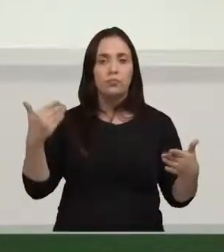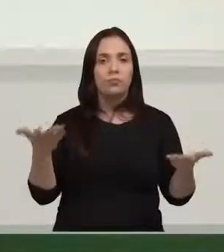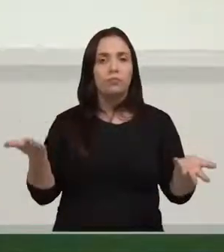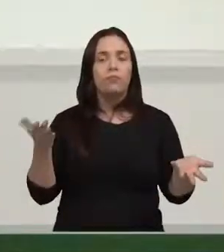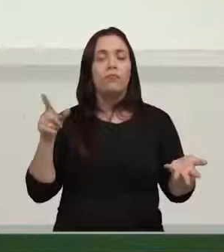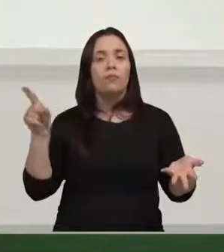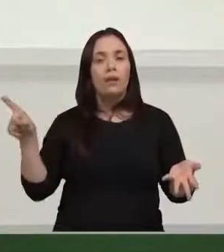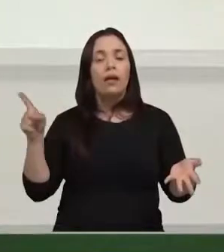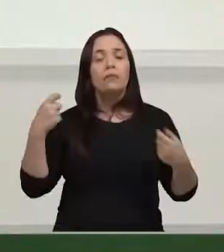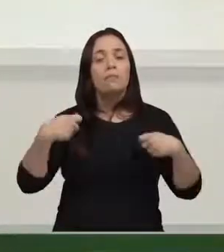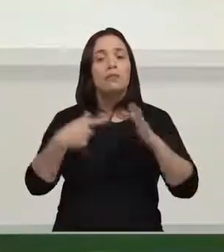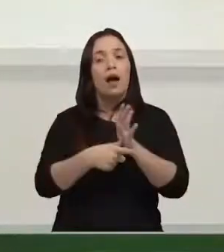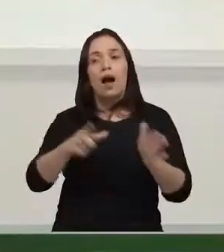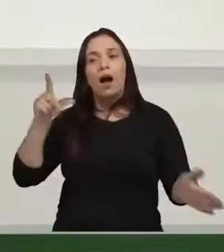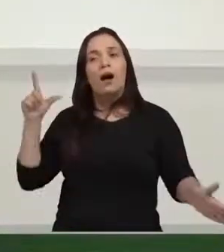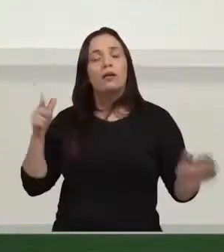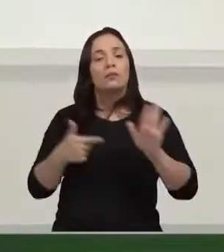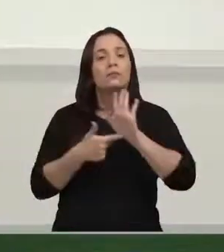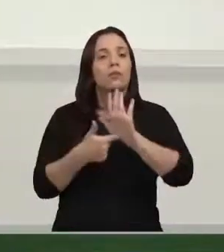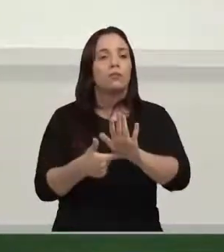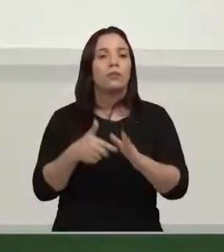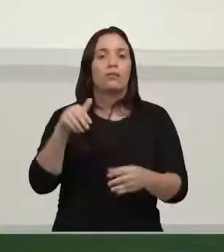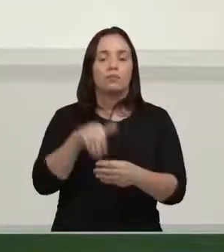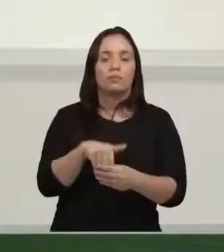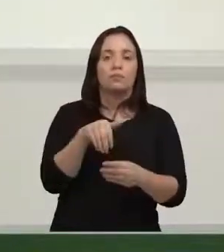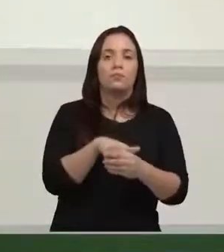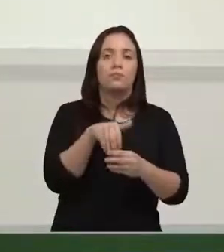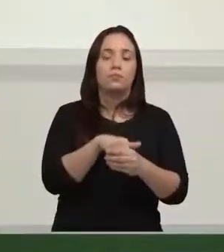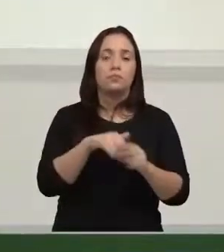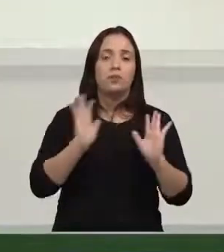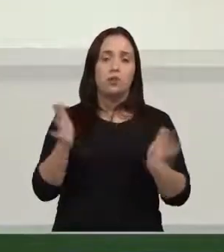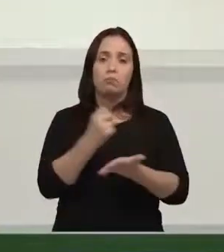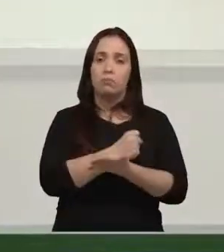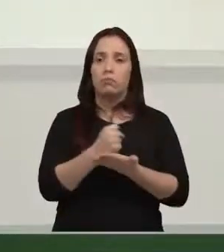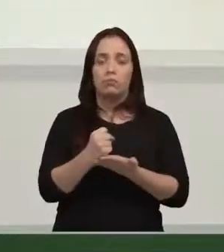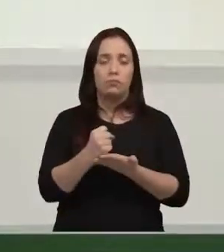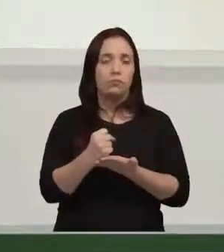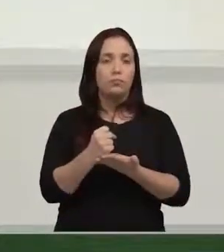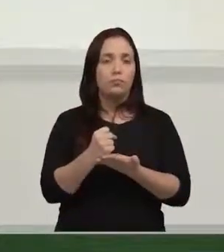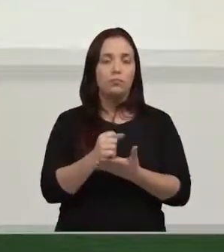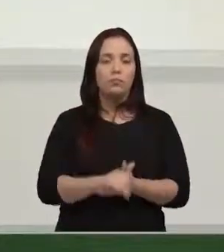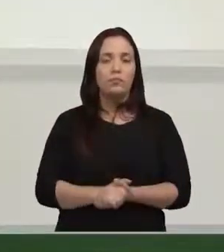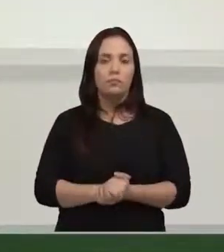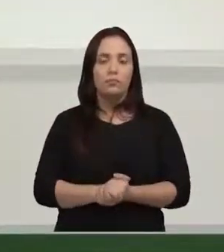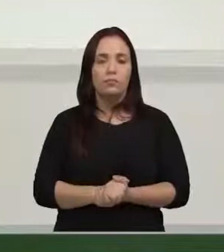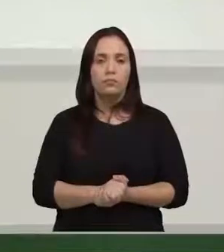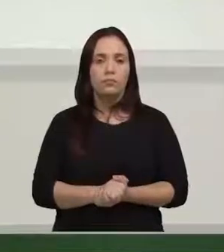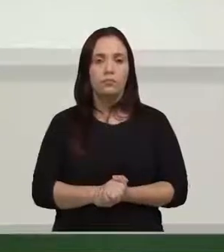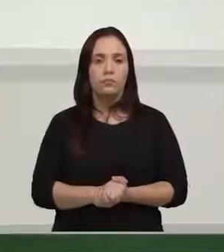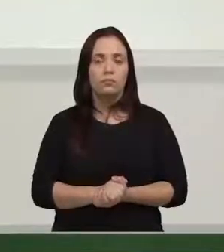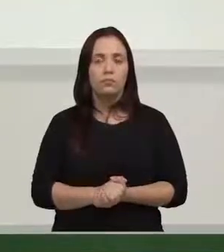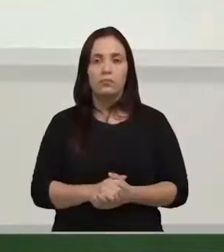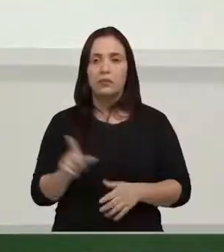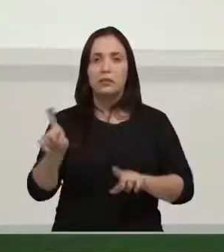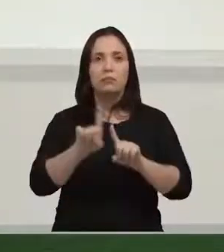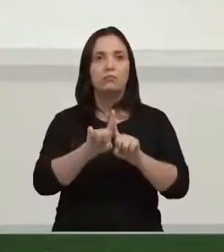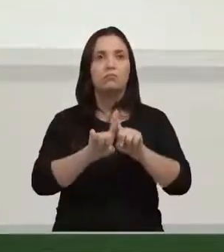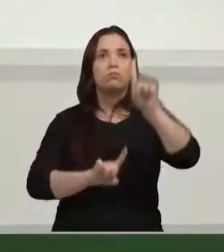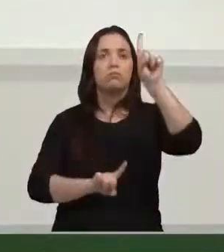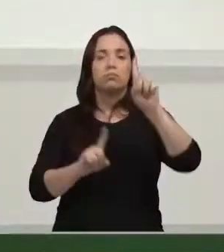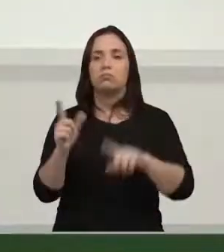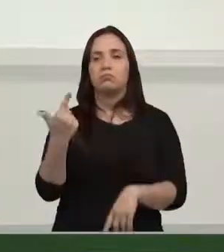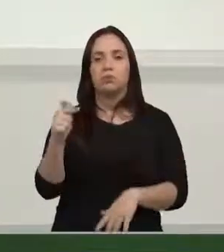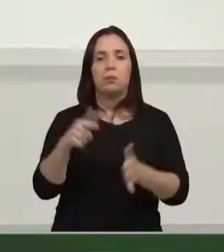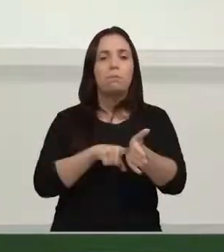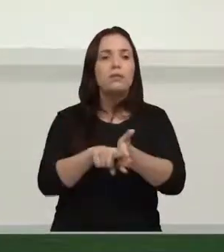que a candidatura dele seria viável já se exauriu. Já extinguiu-se. Ele não subiu, pelo contrário, caiu nas pesquisas, isso é uma